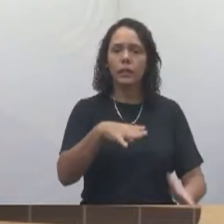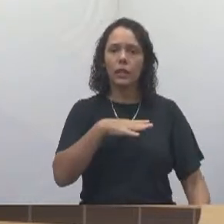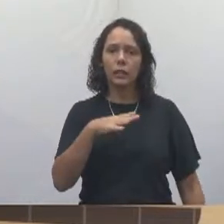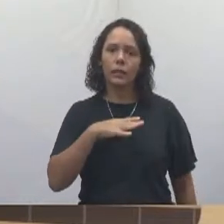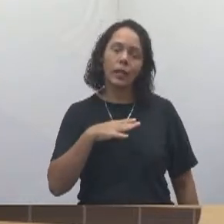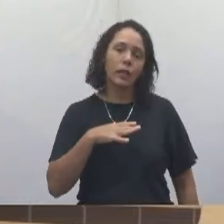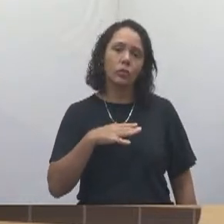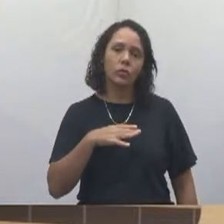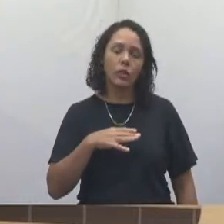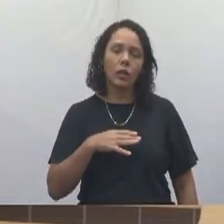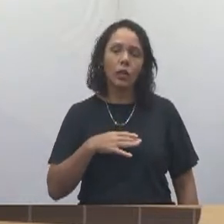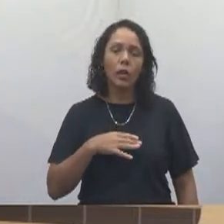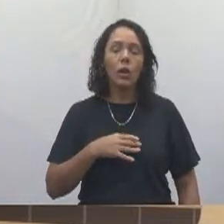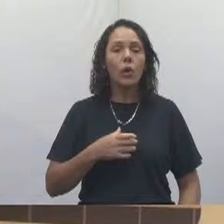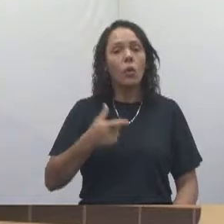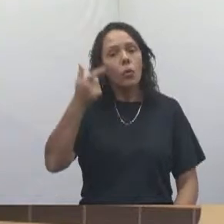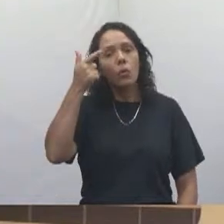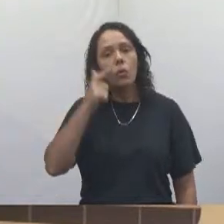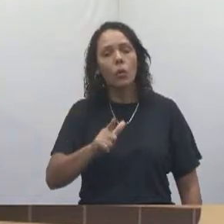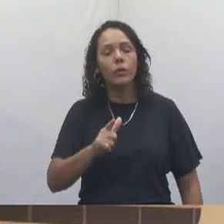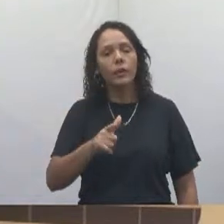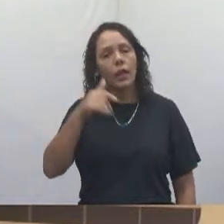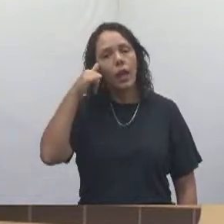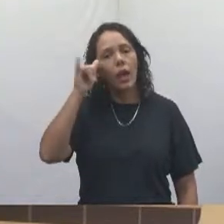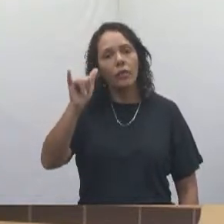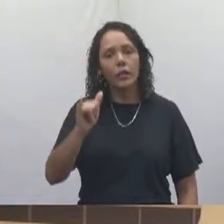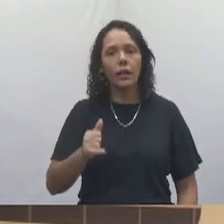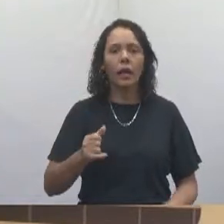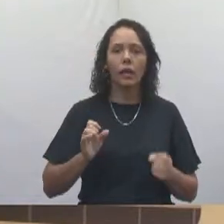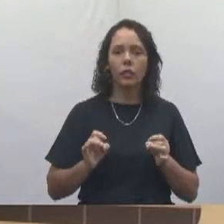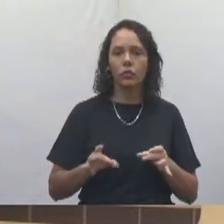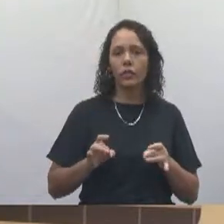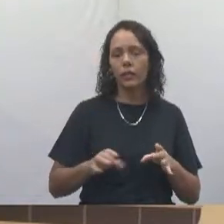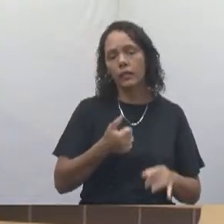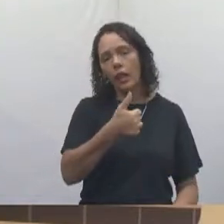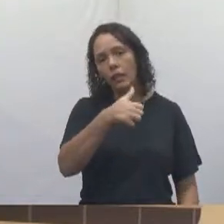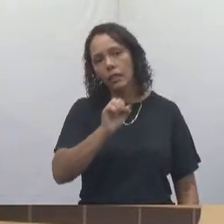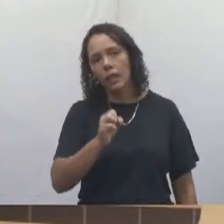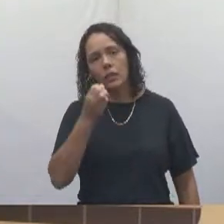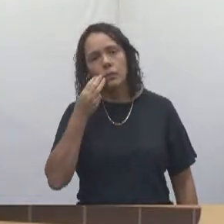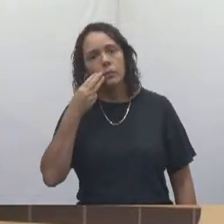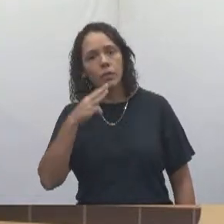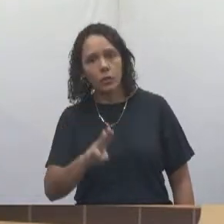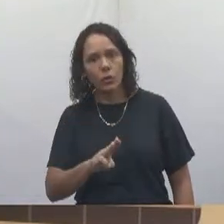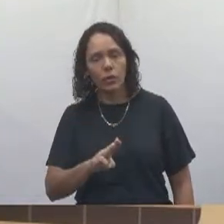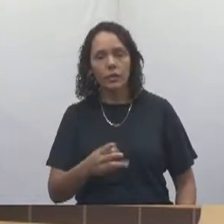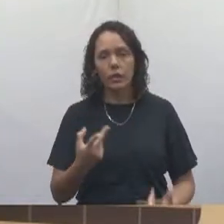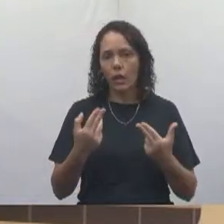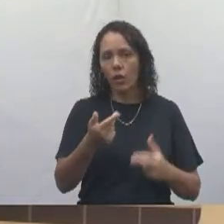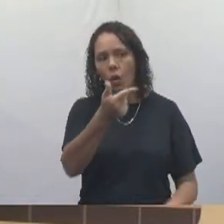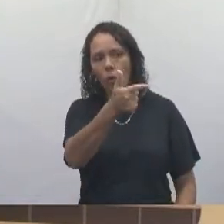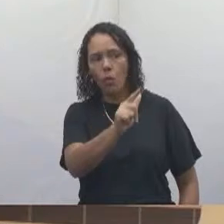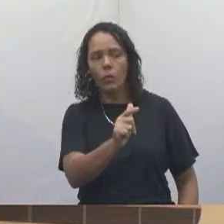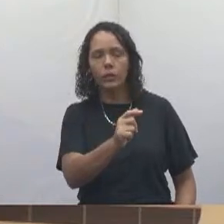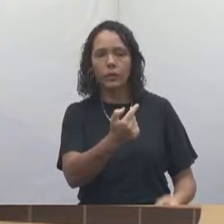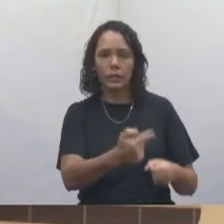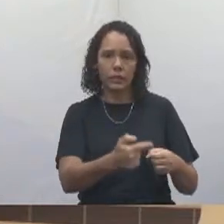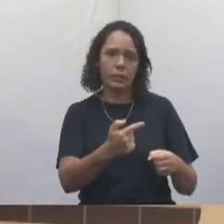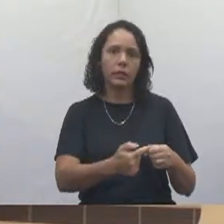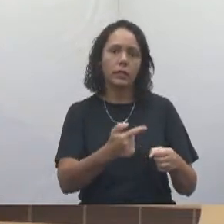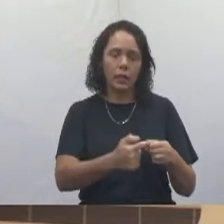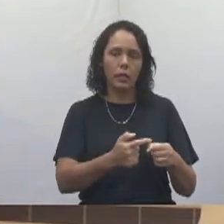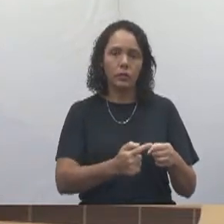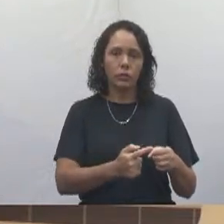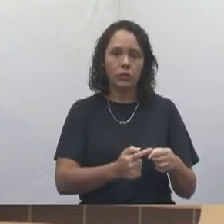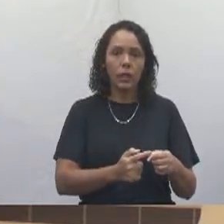economizar 10 milhões, que em outras cidades o governo do estado que tem AME faz. Em Jacareí, a prefeitura que